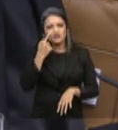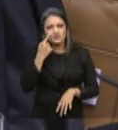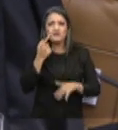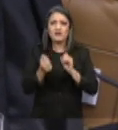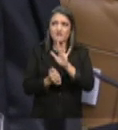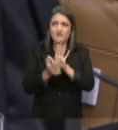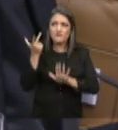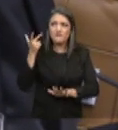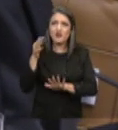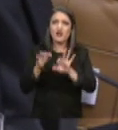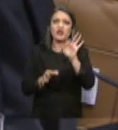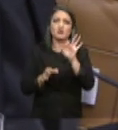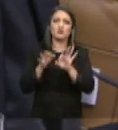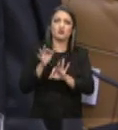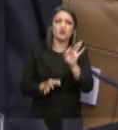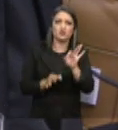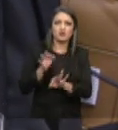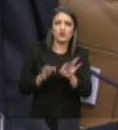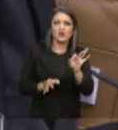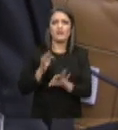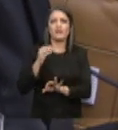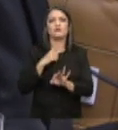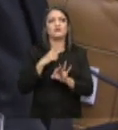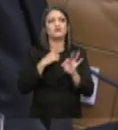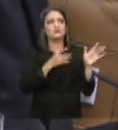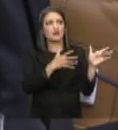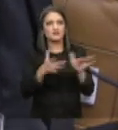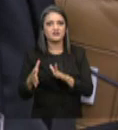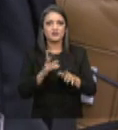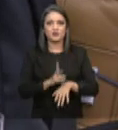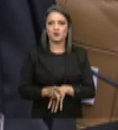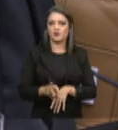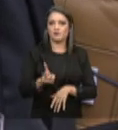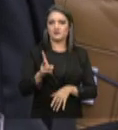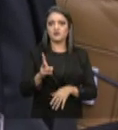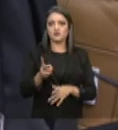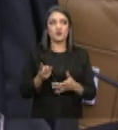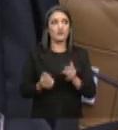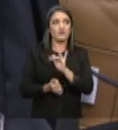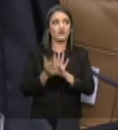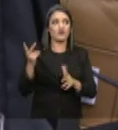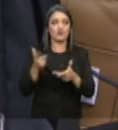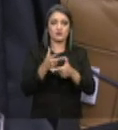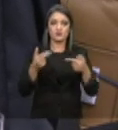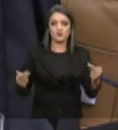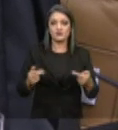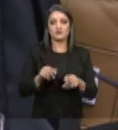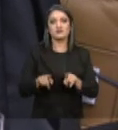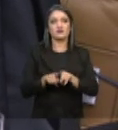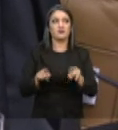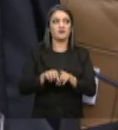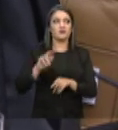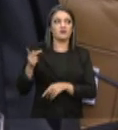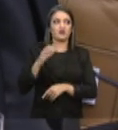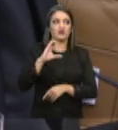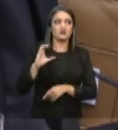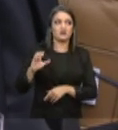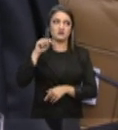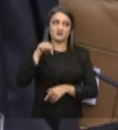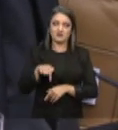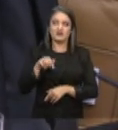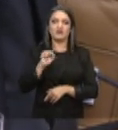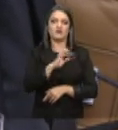julgamentos de muitos remédios que incedem da habeas corpus nesse tribunal foram